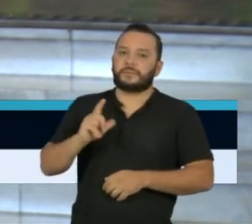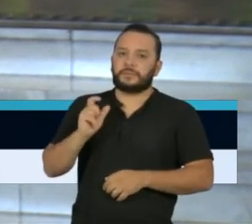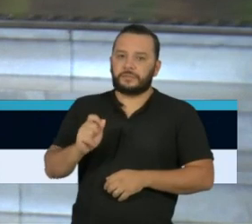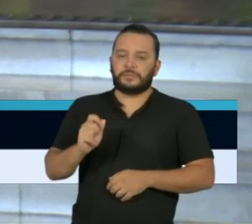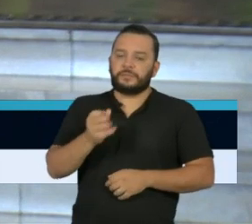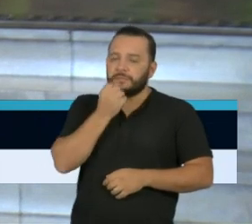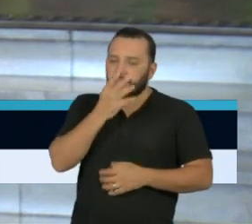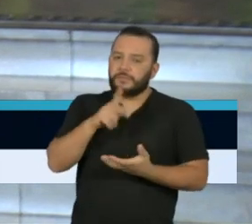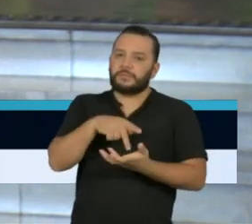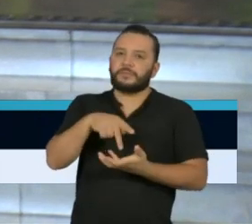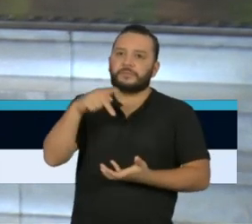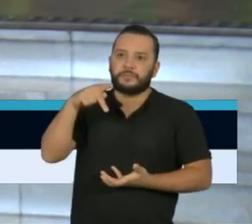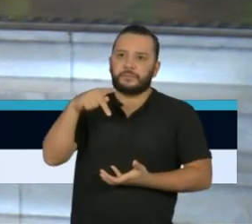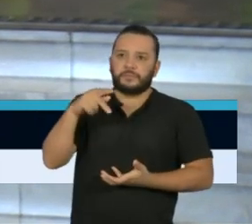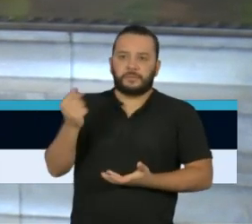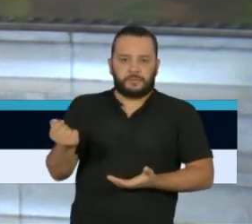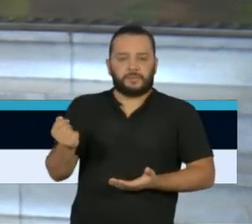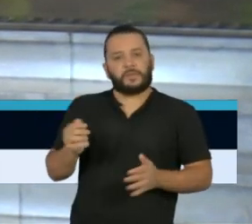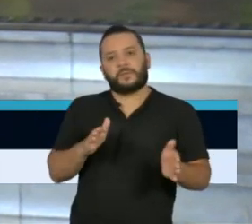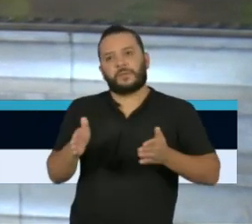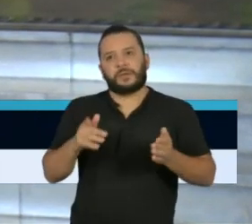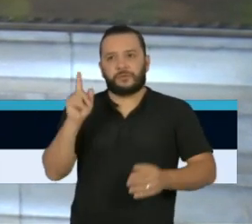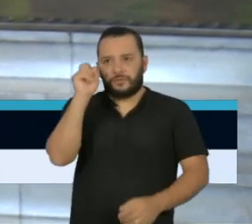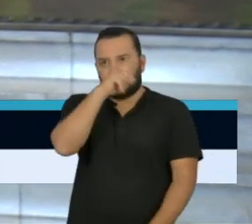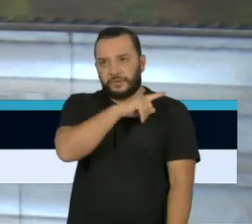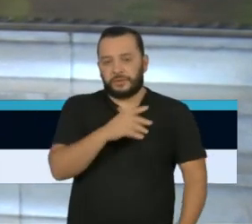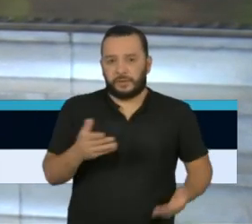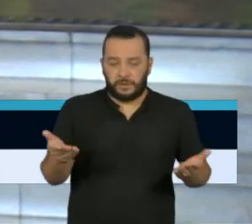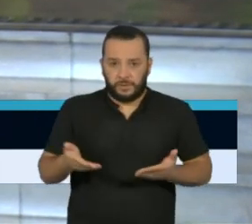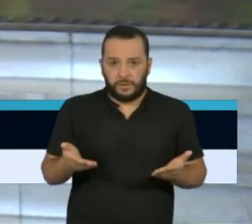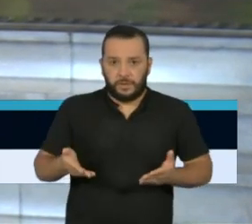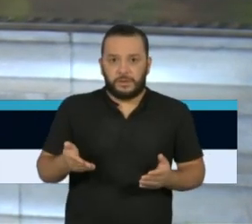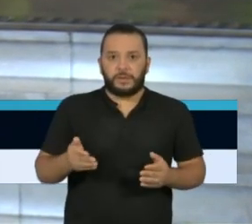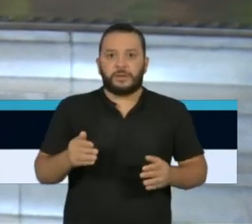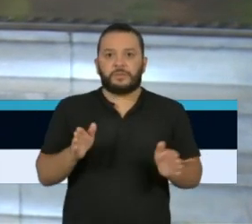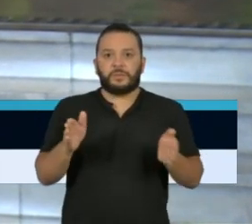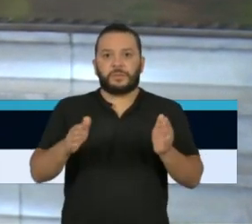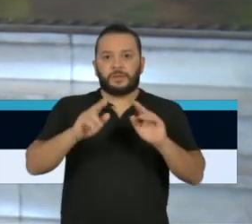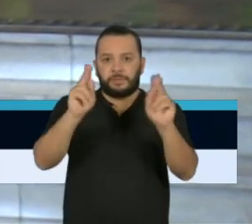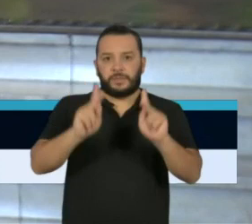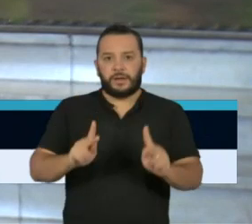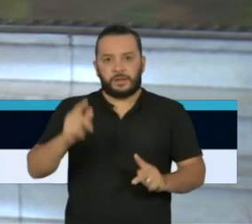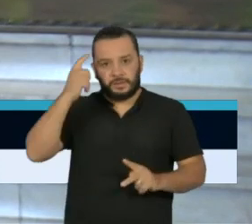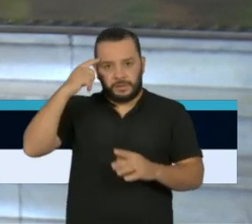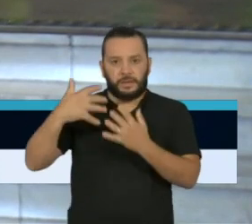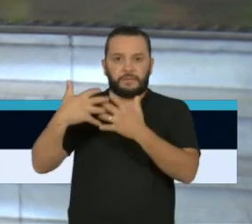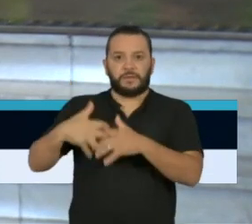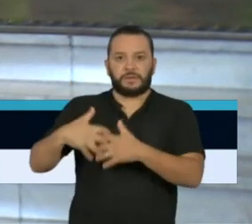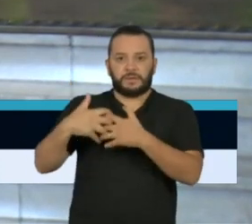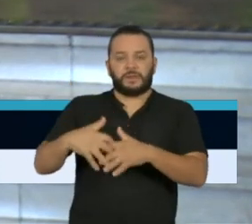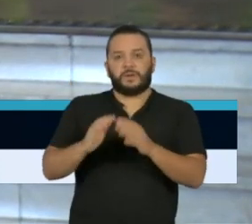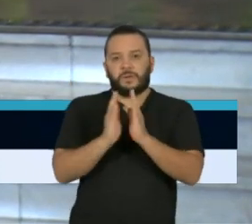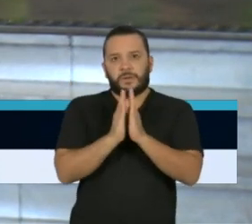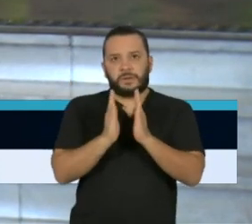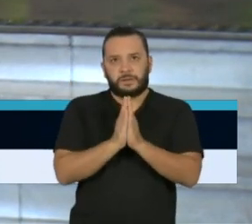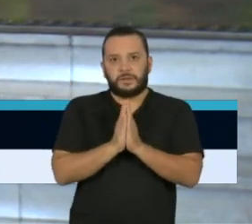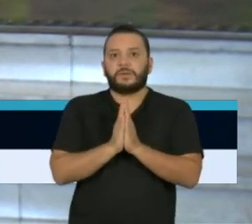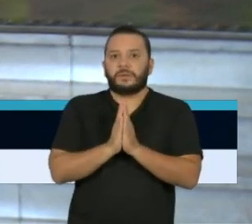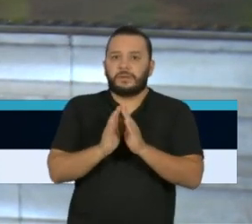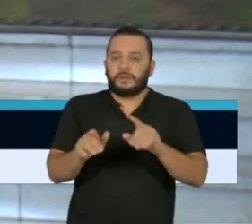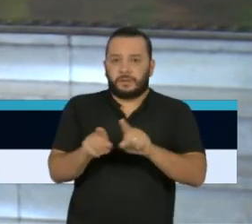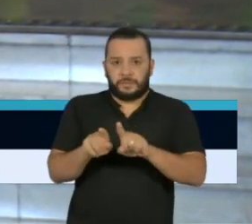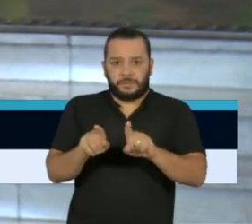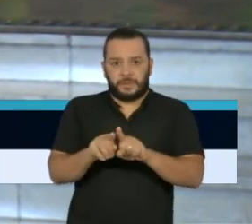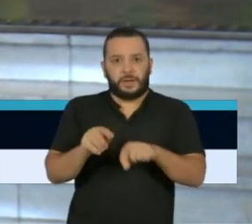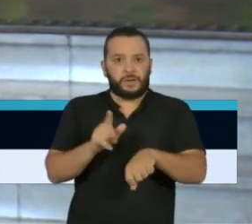feliz Páscoa, mesmo num momento difícil como esse, e um momento de paz, reflexão e orações. E volto a repetir,